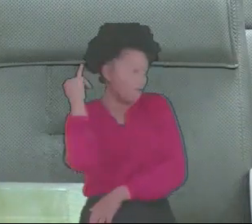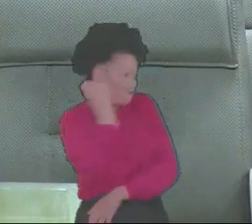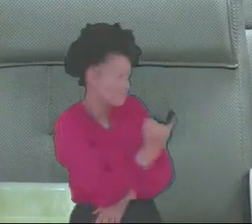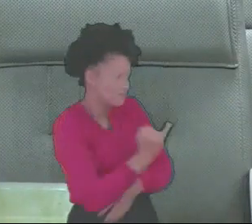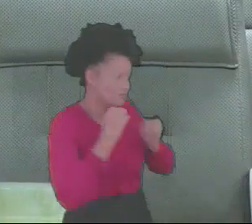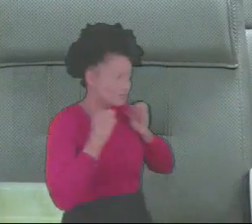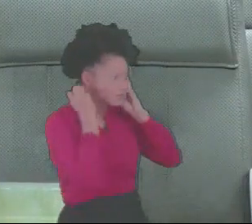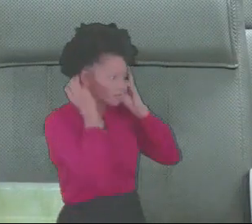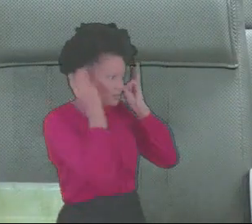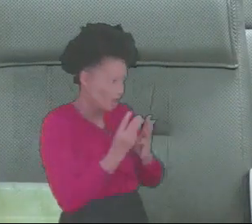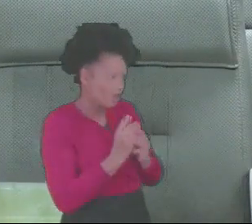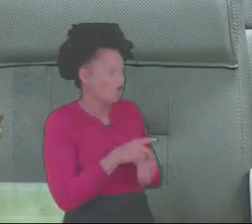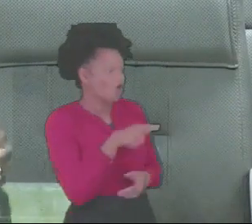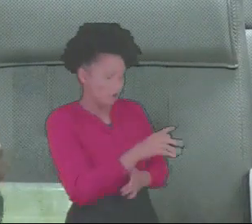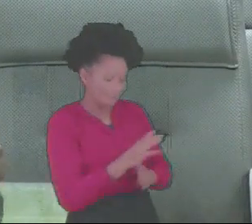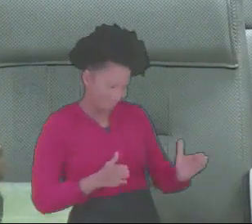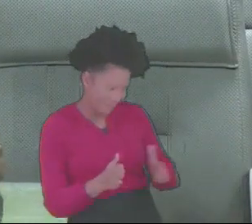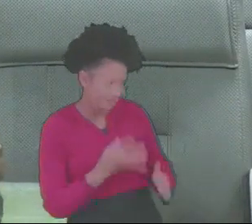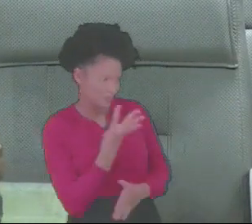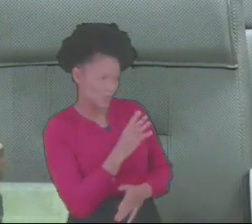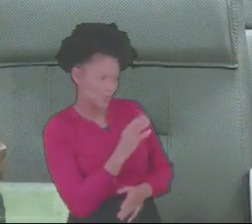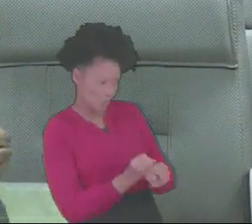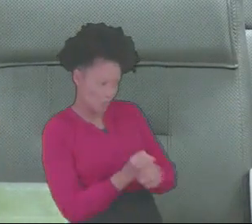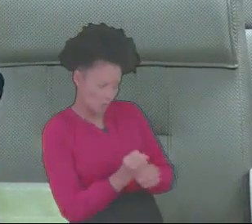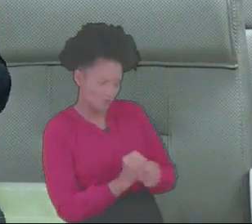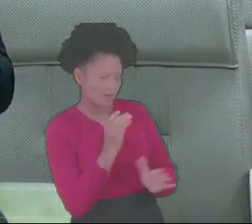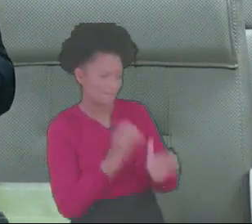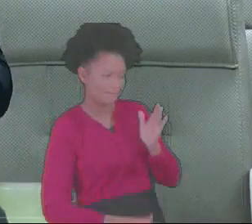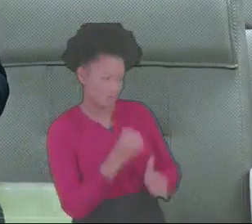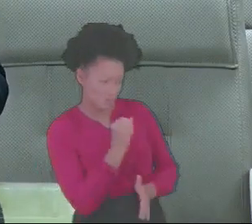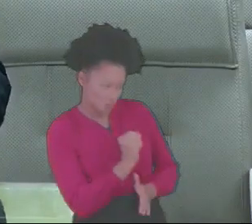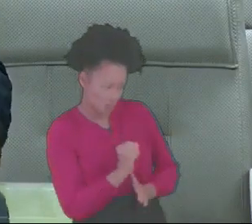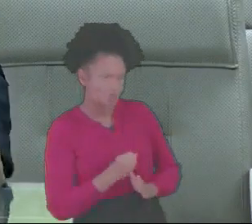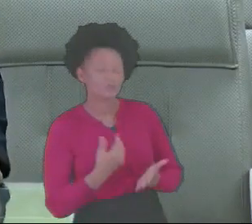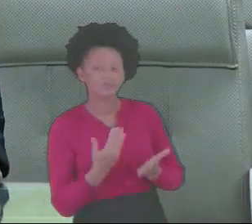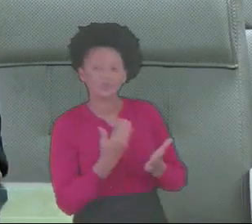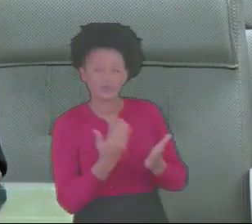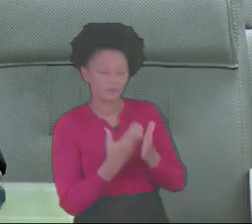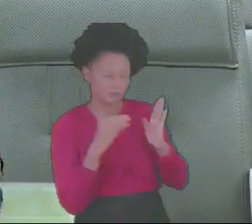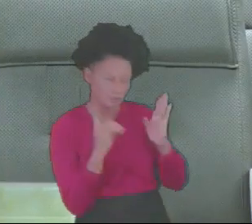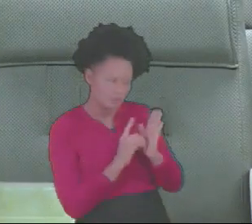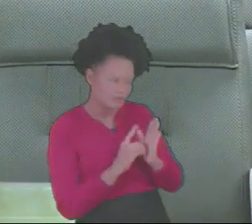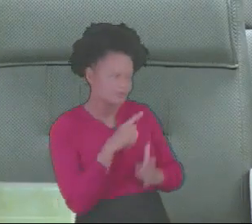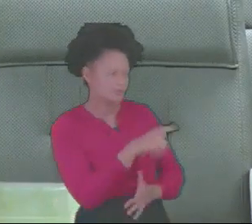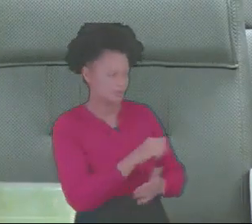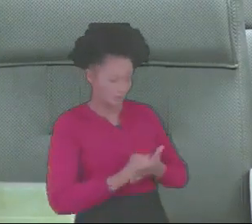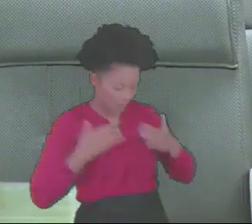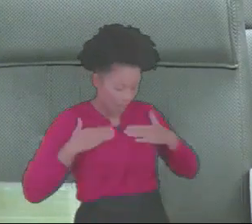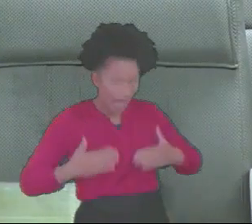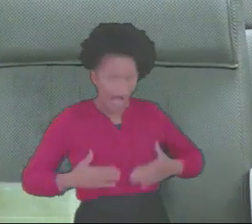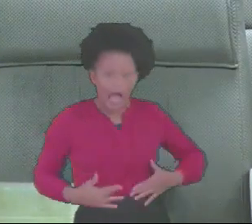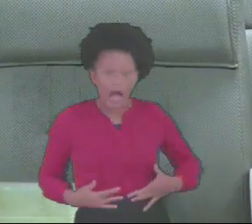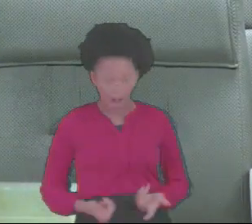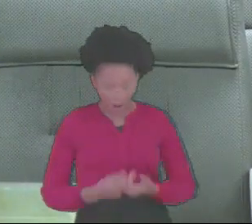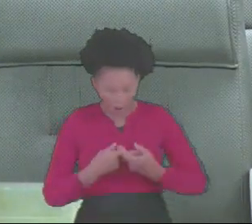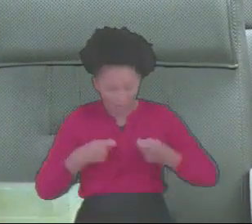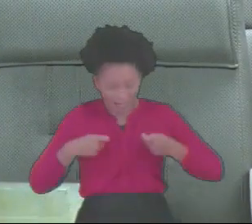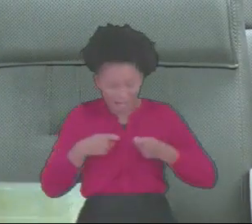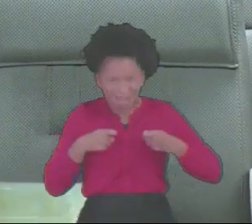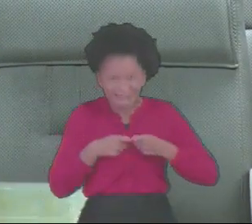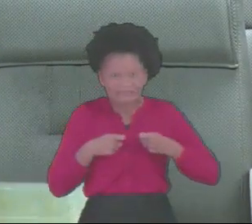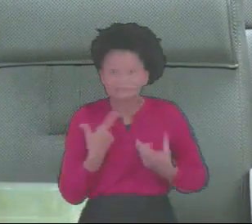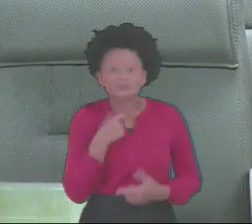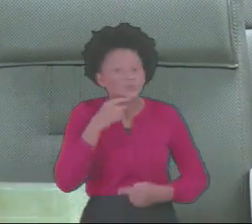que durante 40 anos no Capítulo 8 de Deuteronômio a roupa não apertou se no